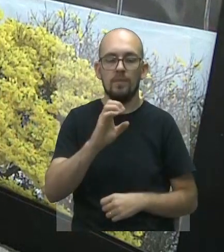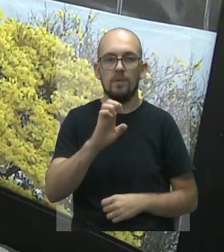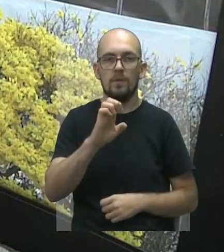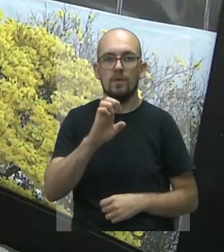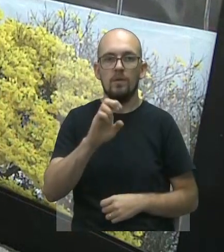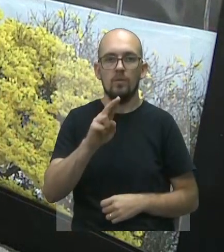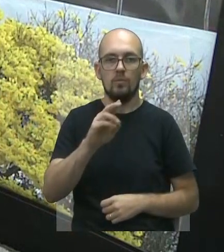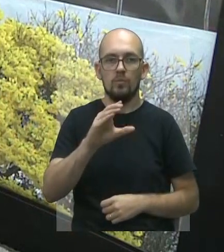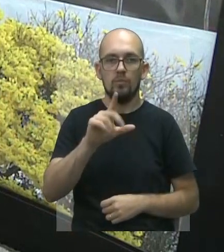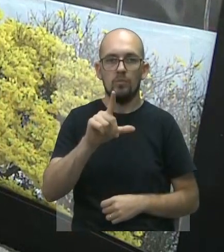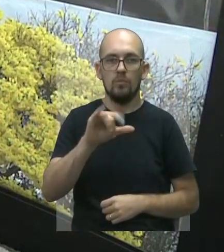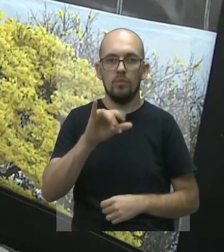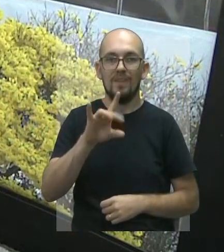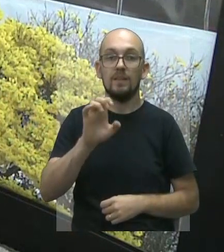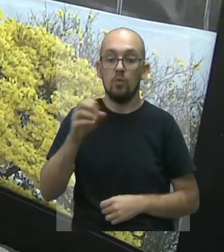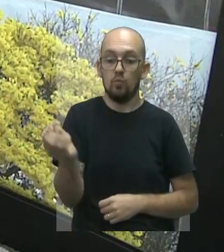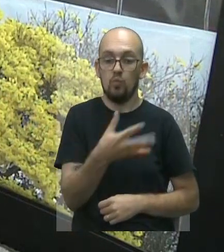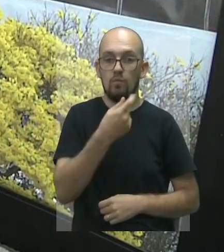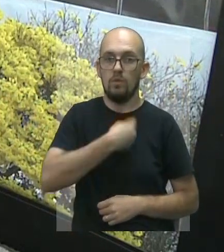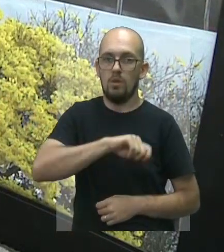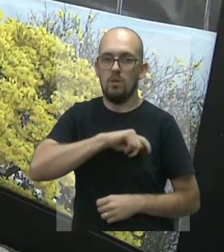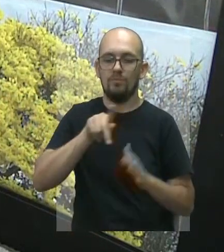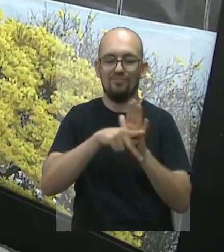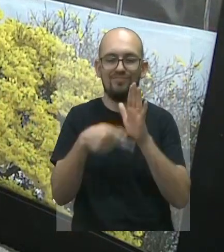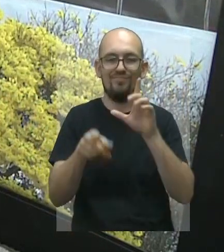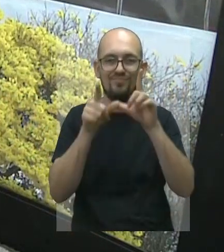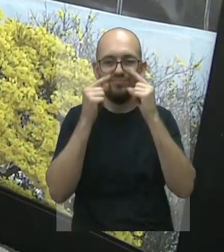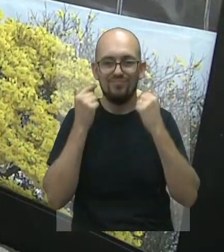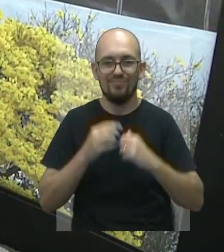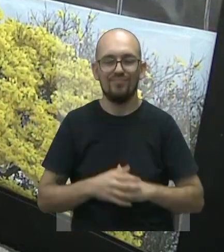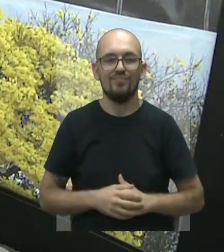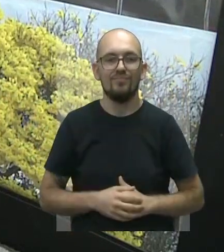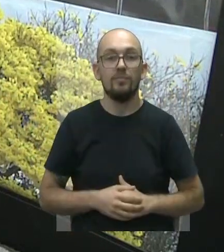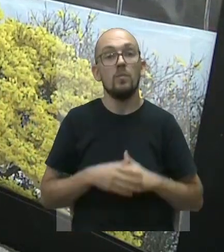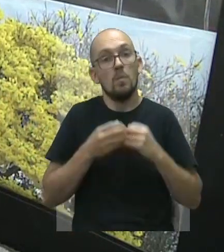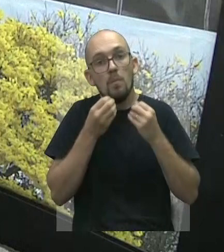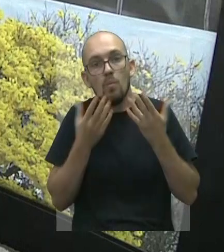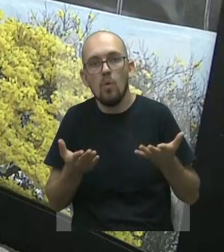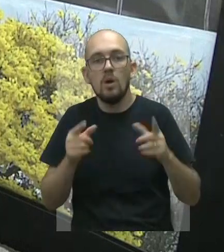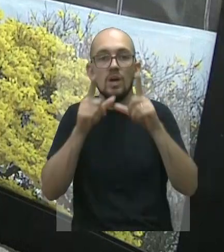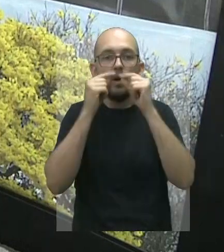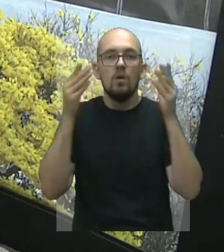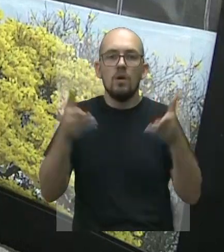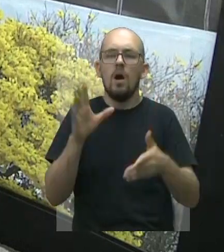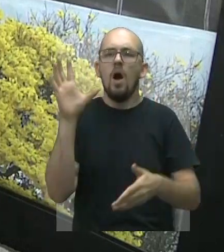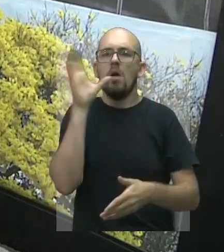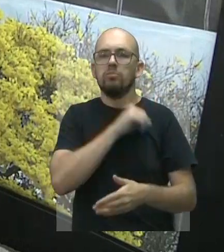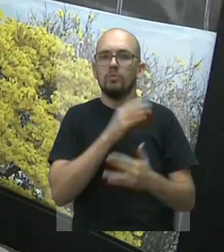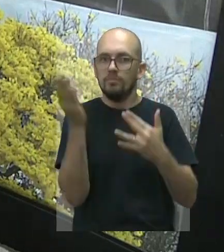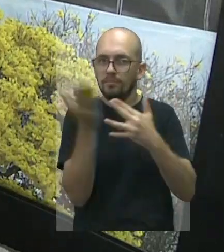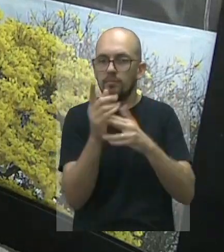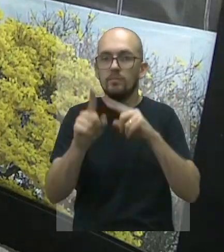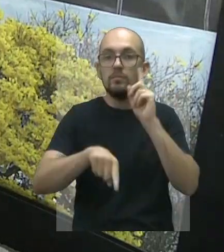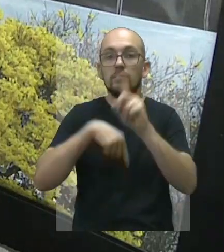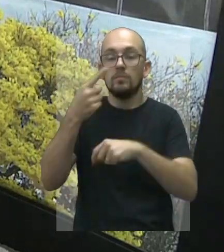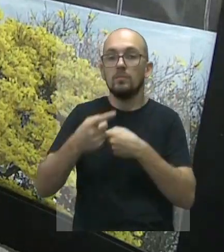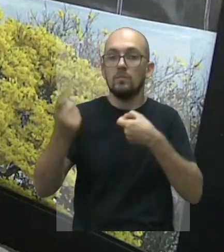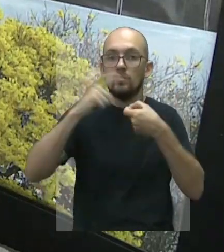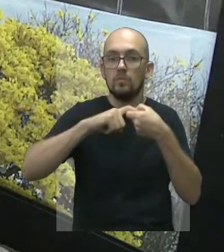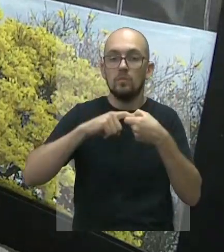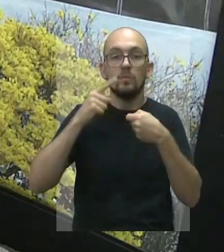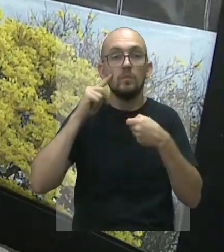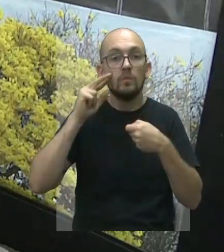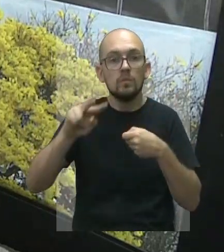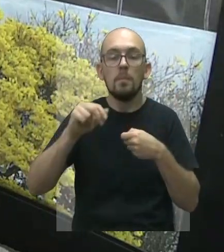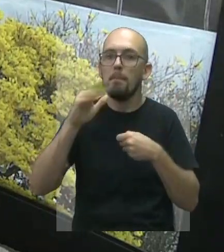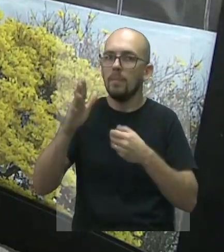o novo delegado seccional aqui da nossa cidade. Bom, o Jaú em Foco vai para um rápido intervalo e na sequência você confere